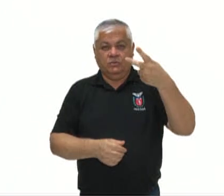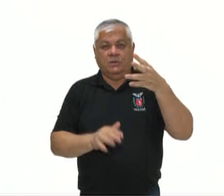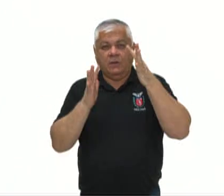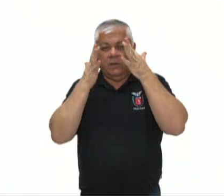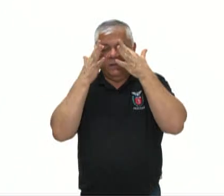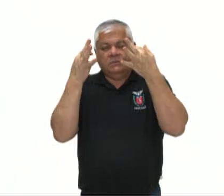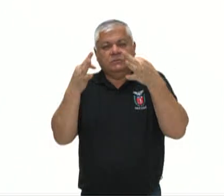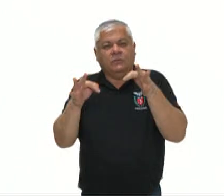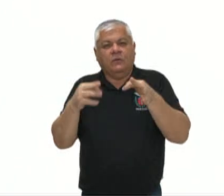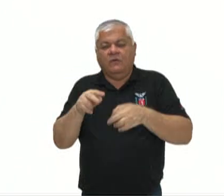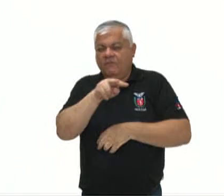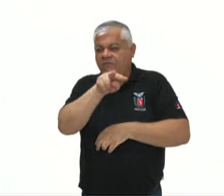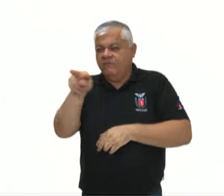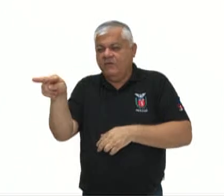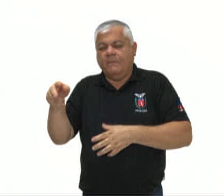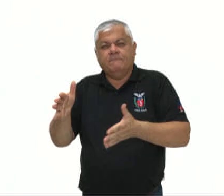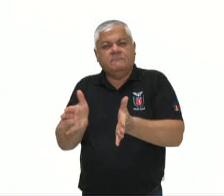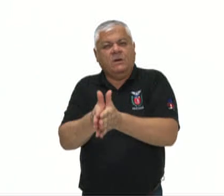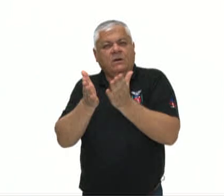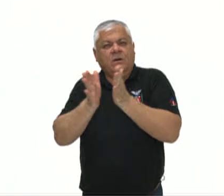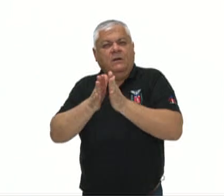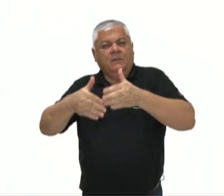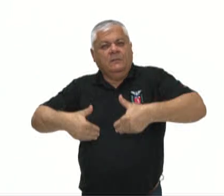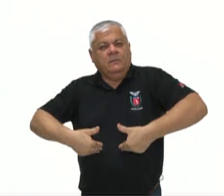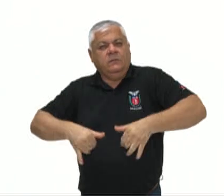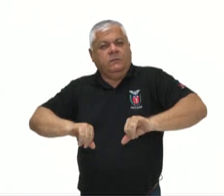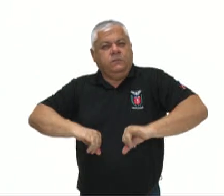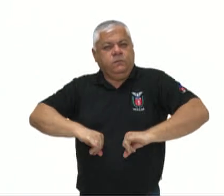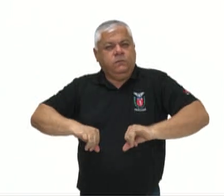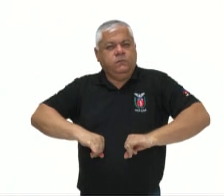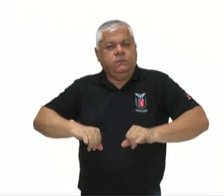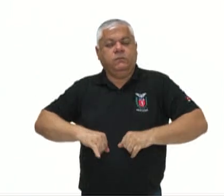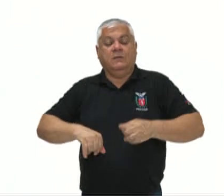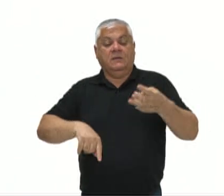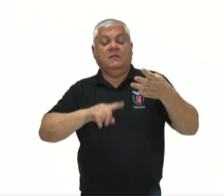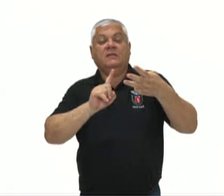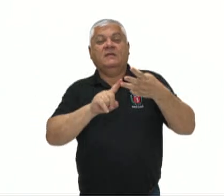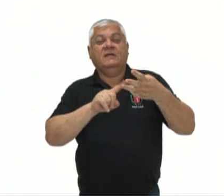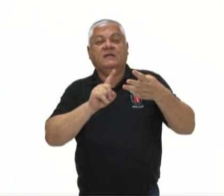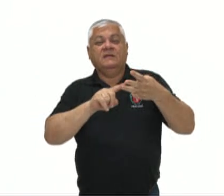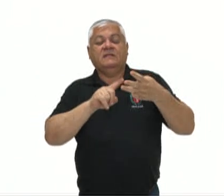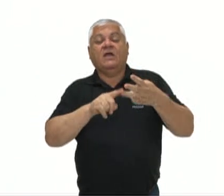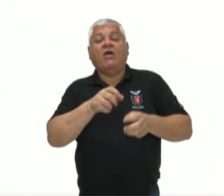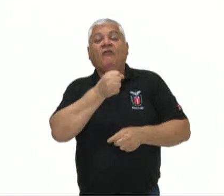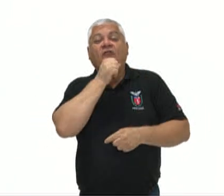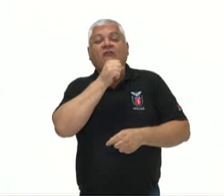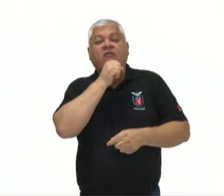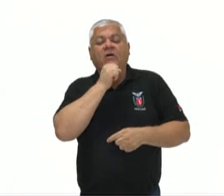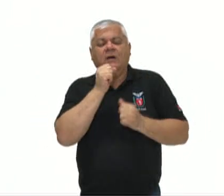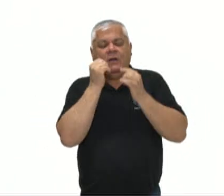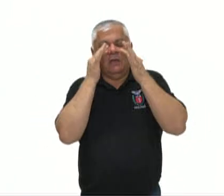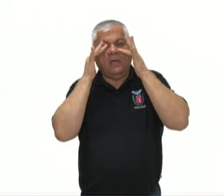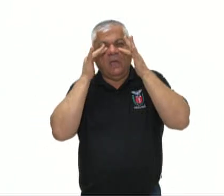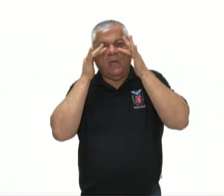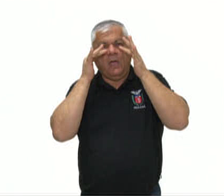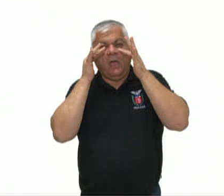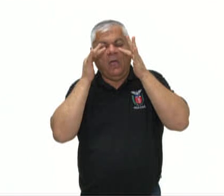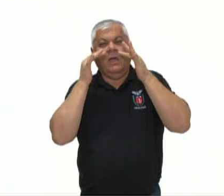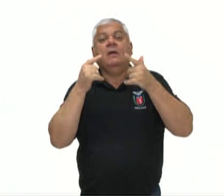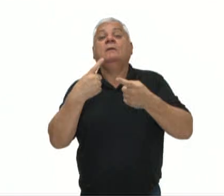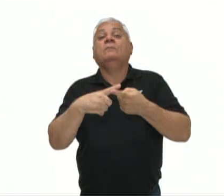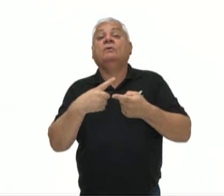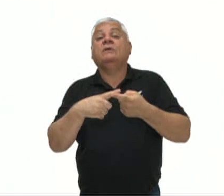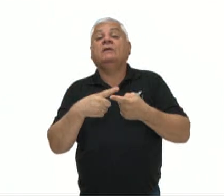vista, cenas tristes empanavam de água os óculos da avó. Olha o comando, releia os trechos acima e responda.